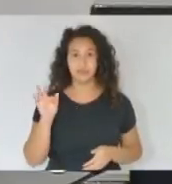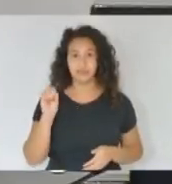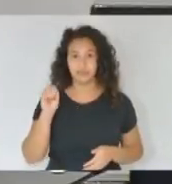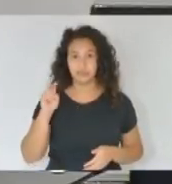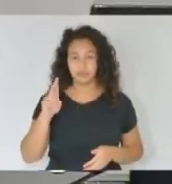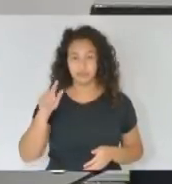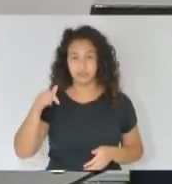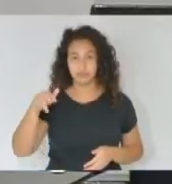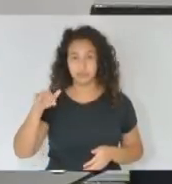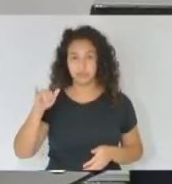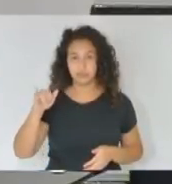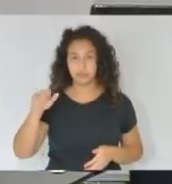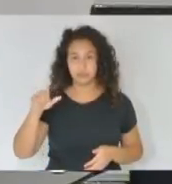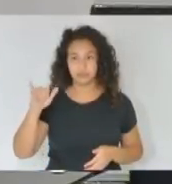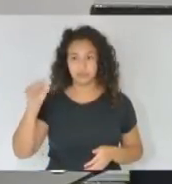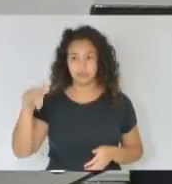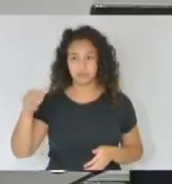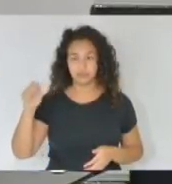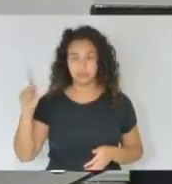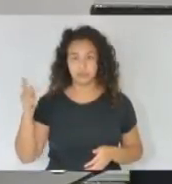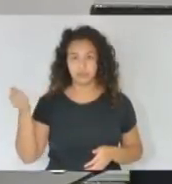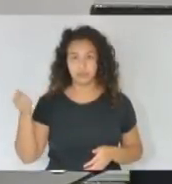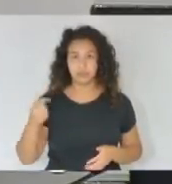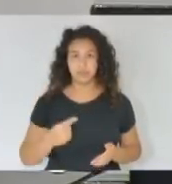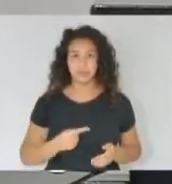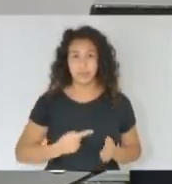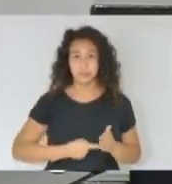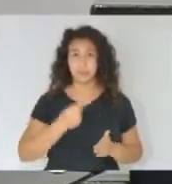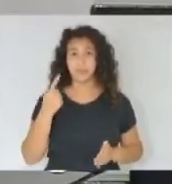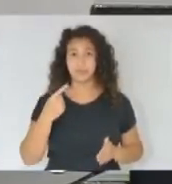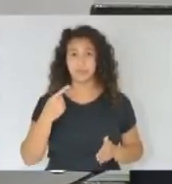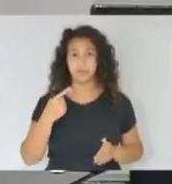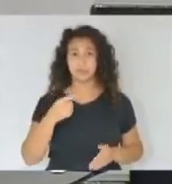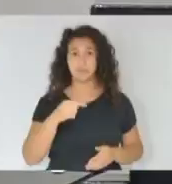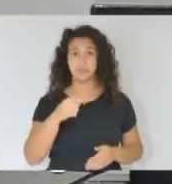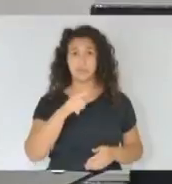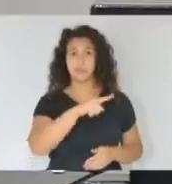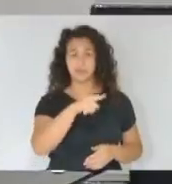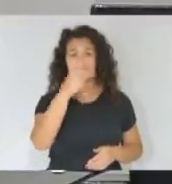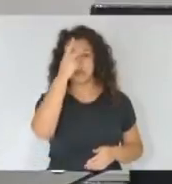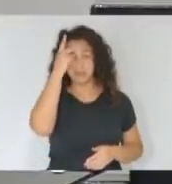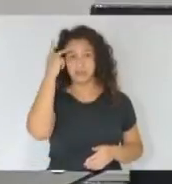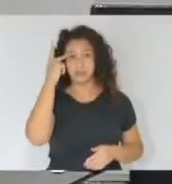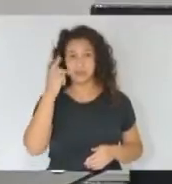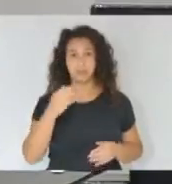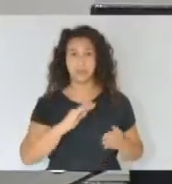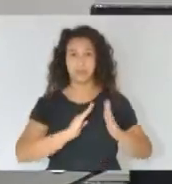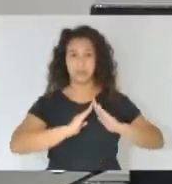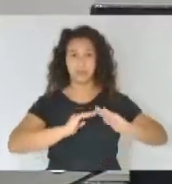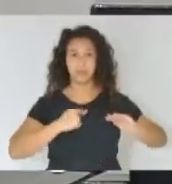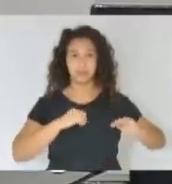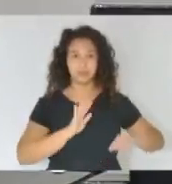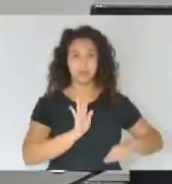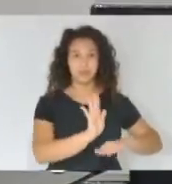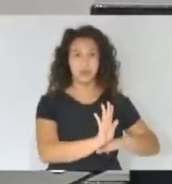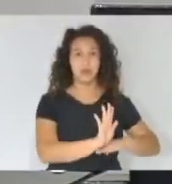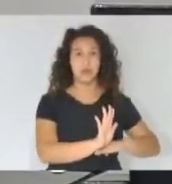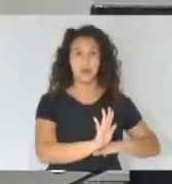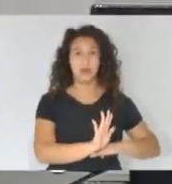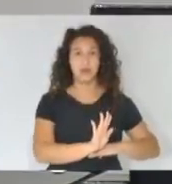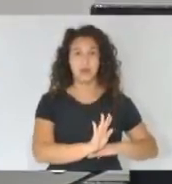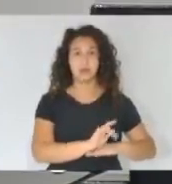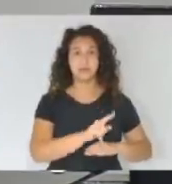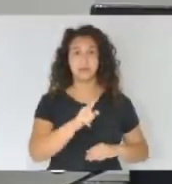e eu, das primeiras coisas que me chamaram para tentar resolver ou apoiar foi a questão do